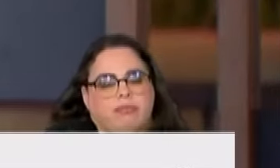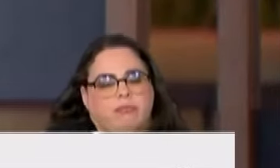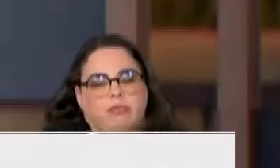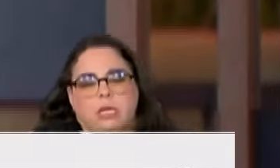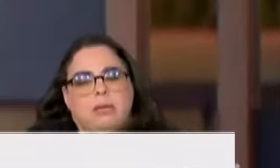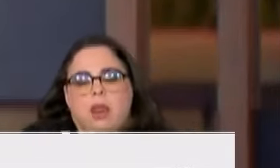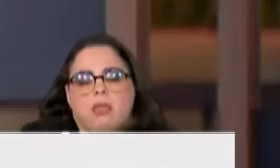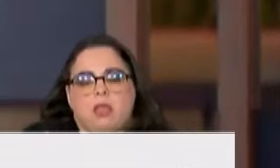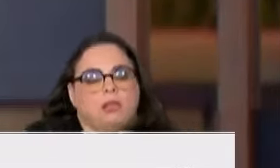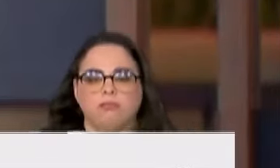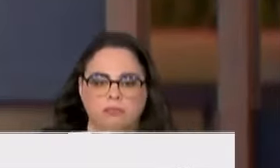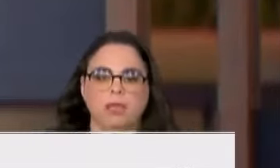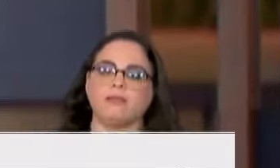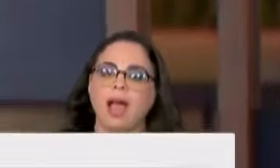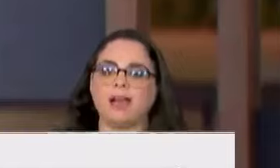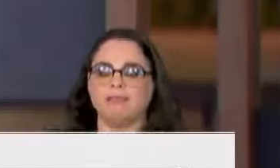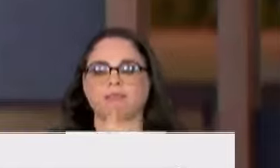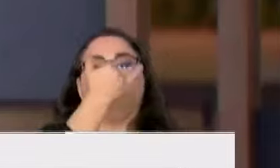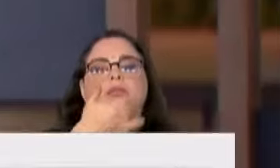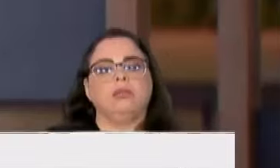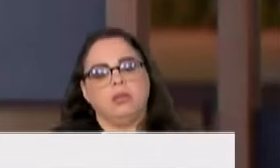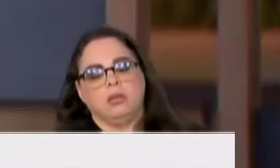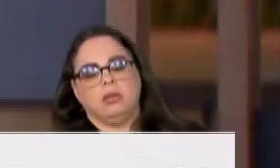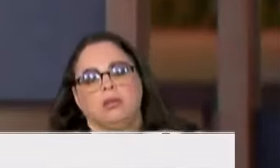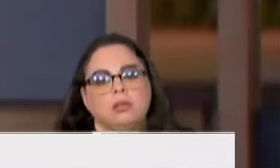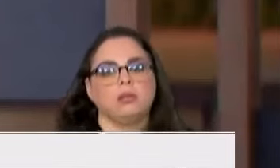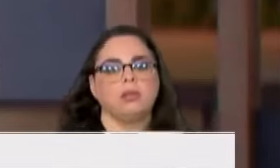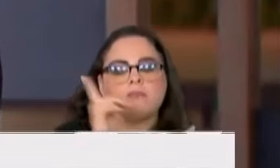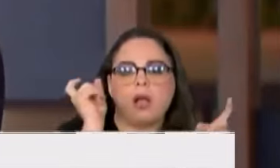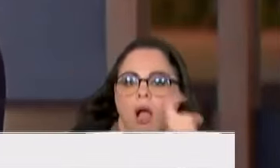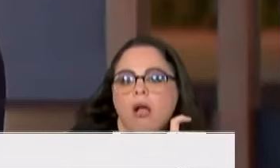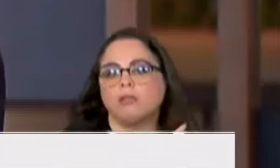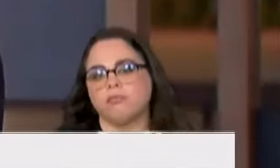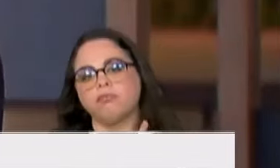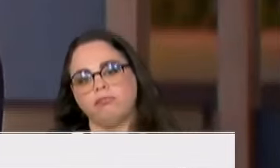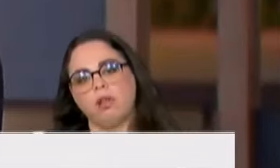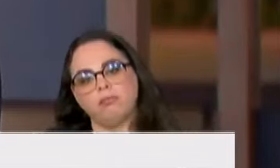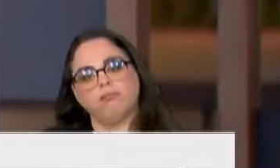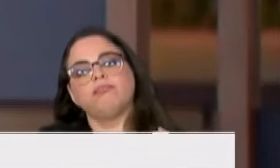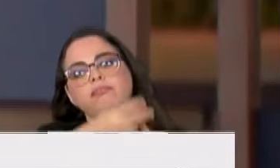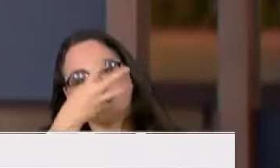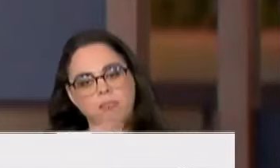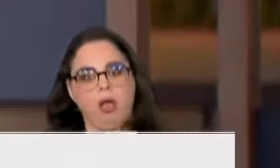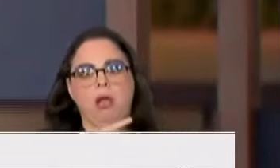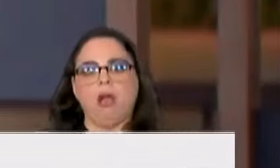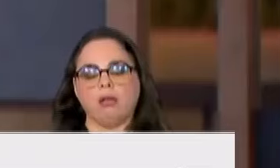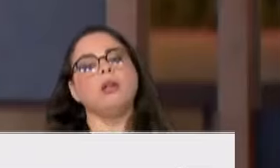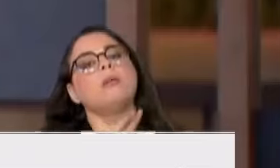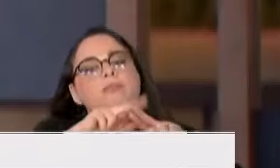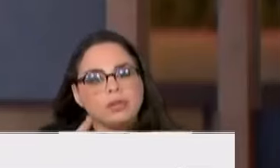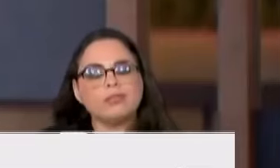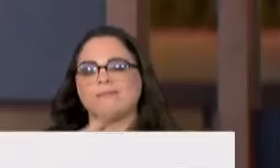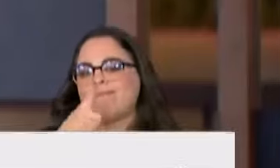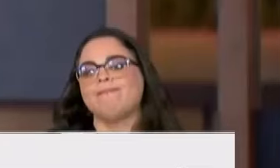próximas semanas. Temos que ver os obstáculos, os desafios, as dificuldades que estarão sendo apresentadas. Por isso